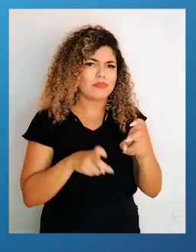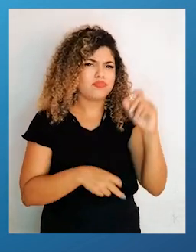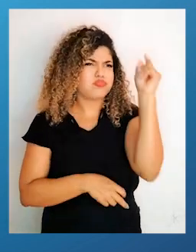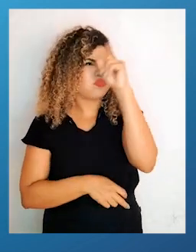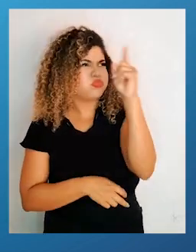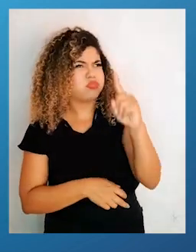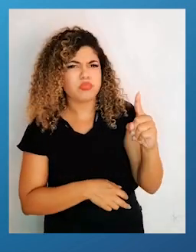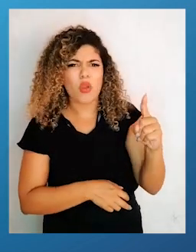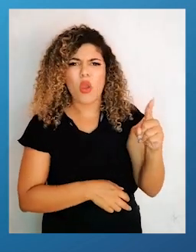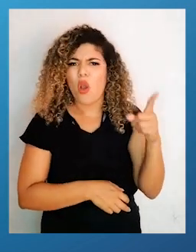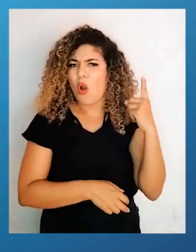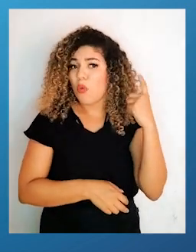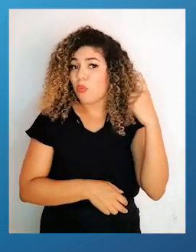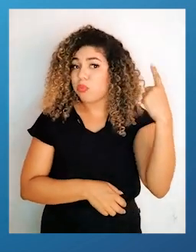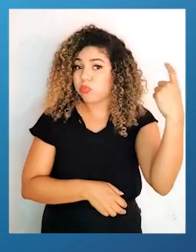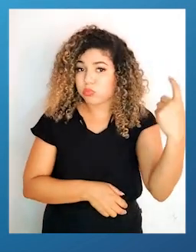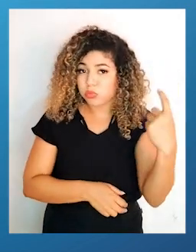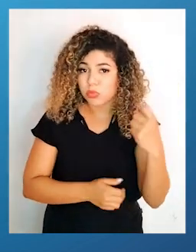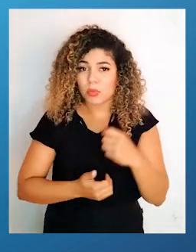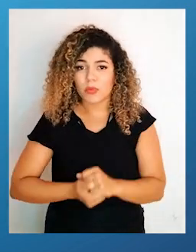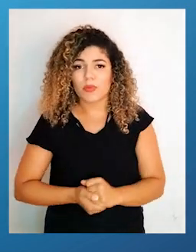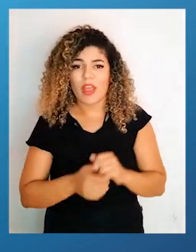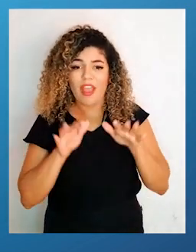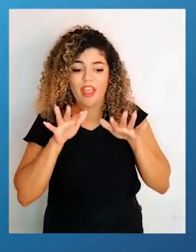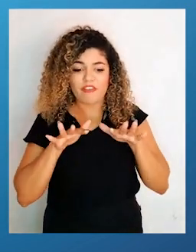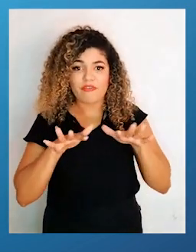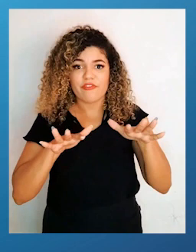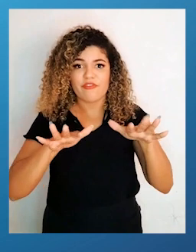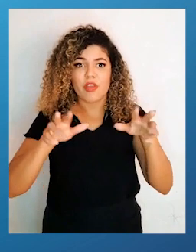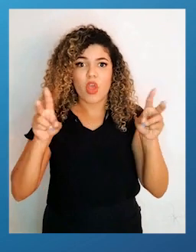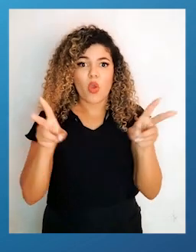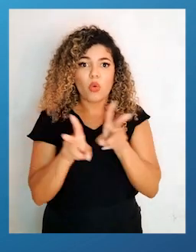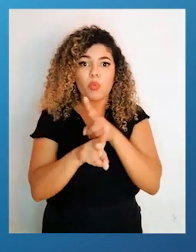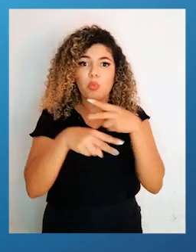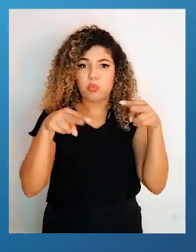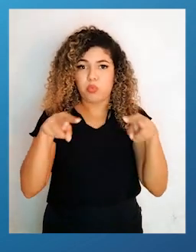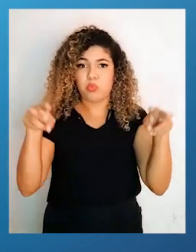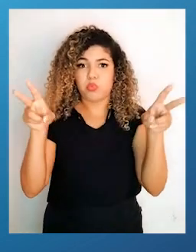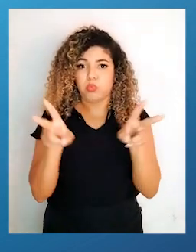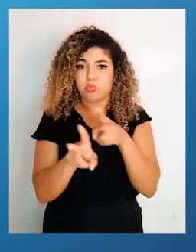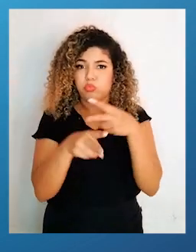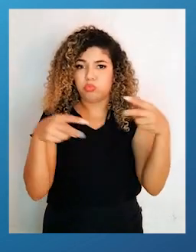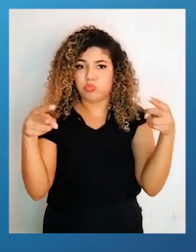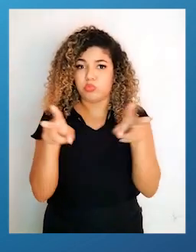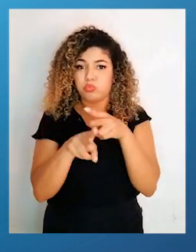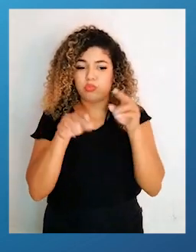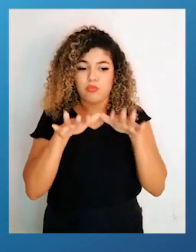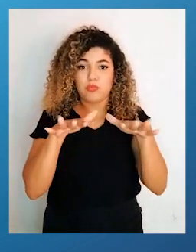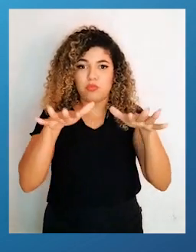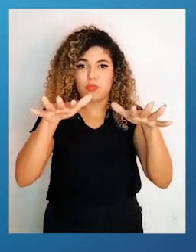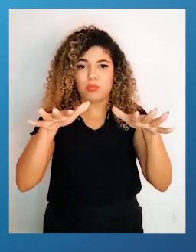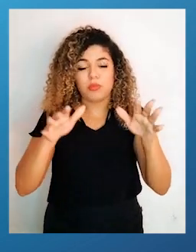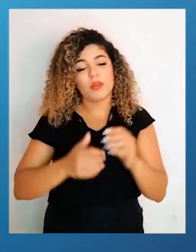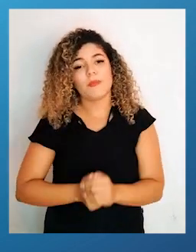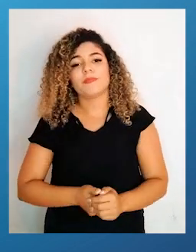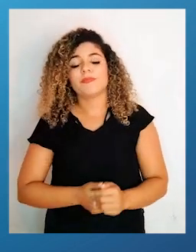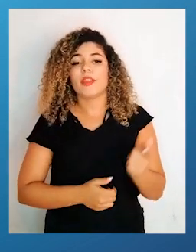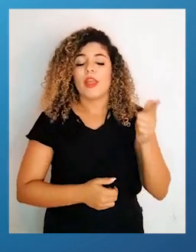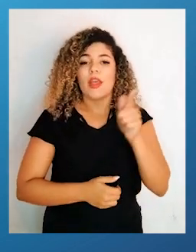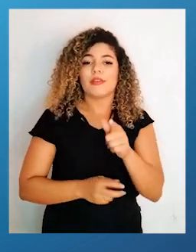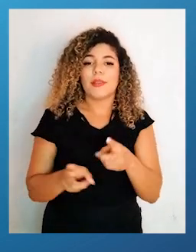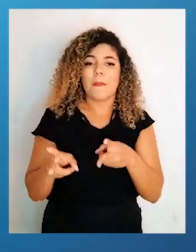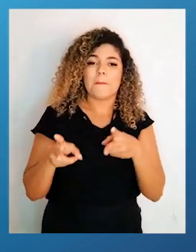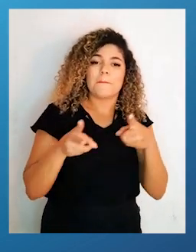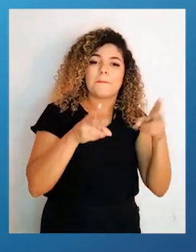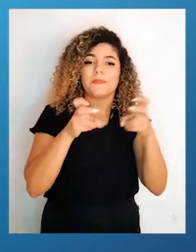aí sim nós temos o som, uma vibração do ar que chegou até os nossos ouvidos, consequentemente formou-se em forma de som, quando o